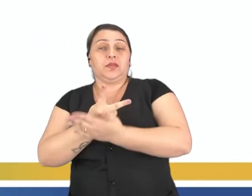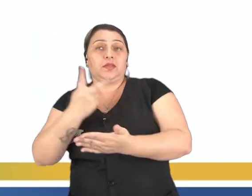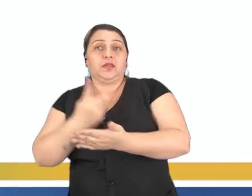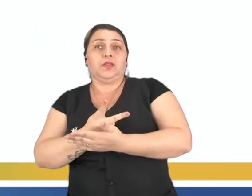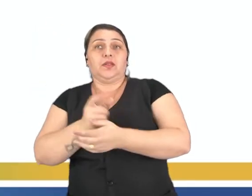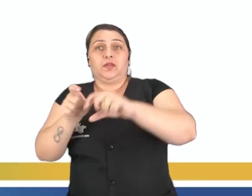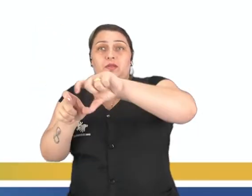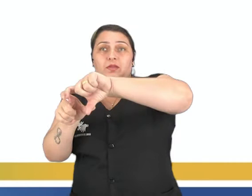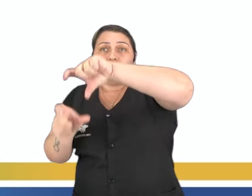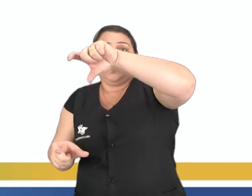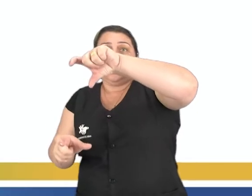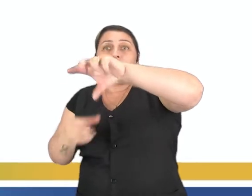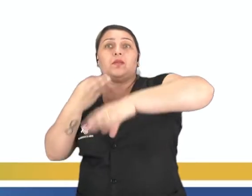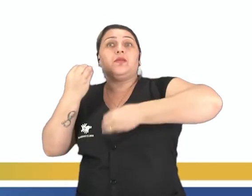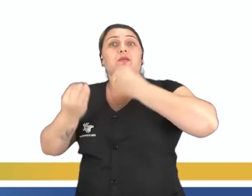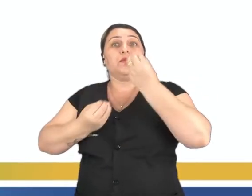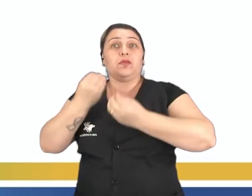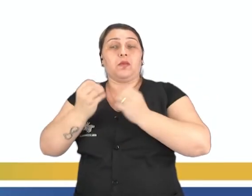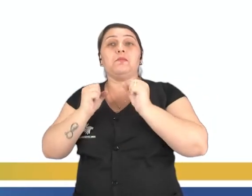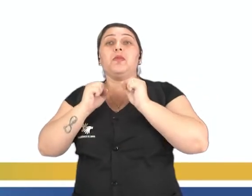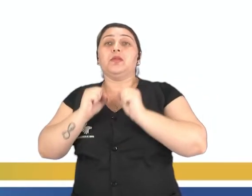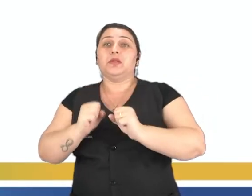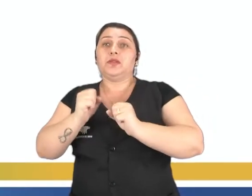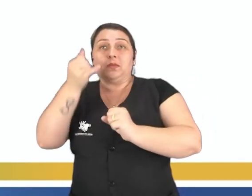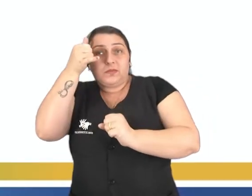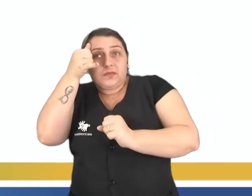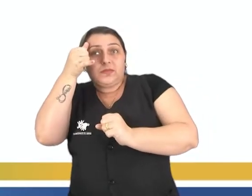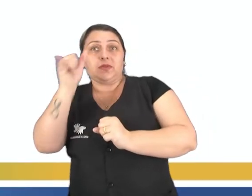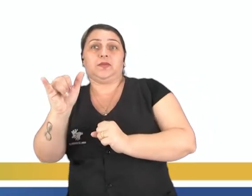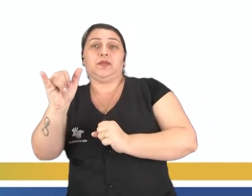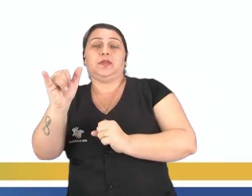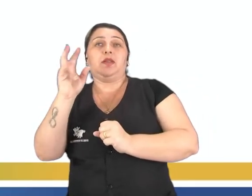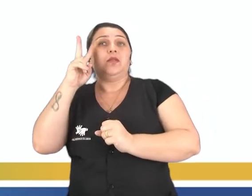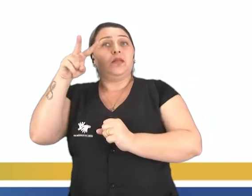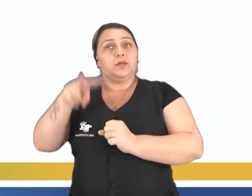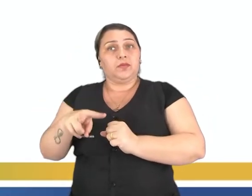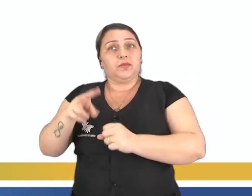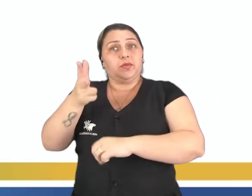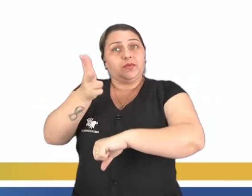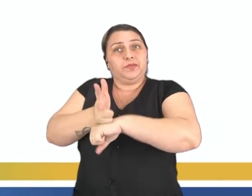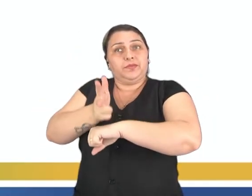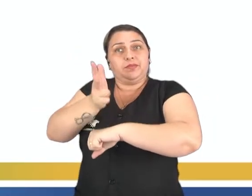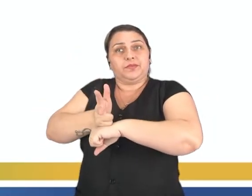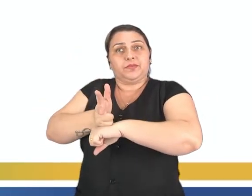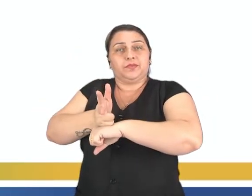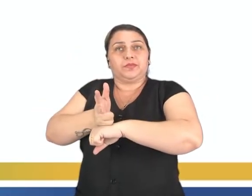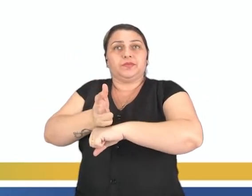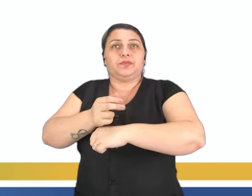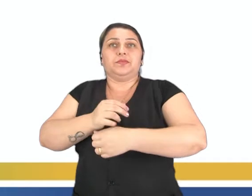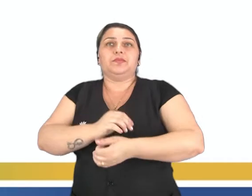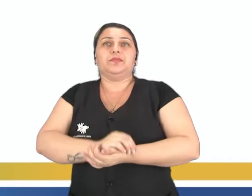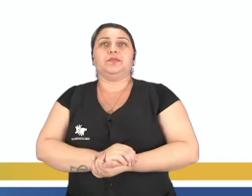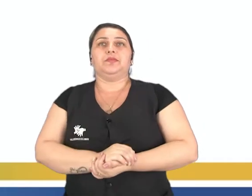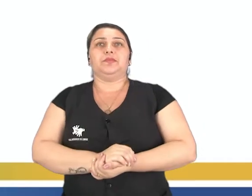da coluna e de que forma podemos preveni-la. Vamos ver esse vídeo agora.